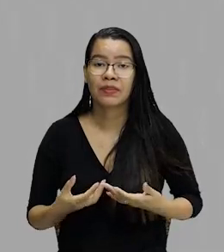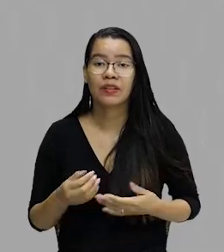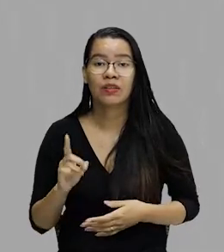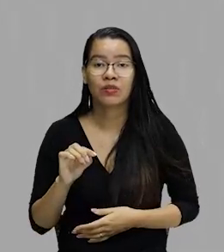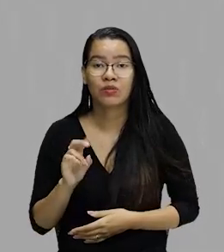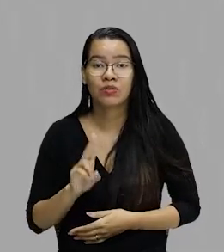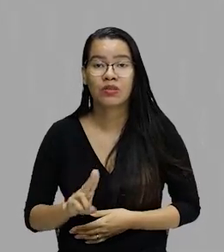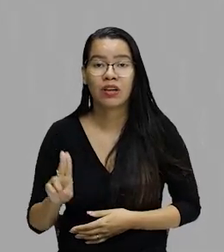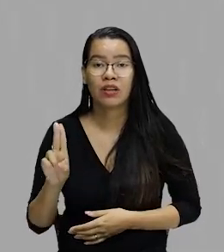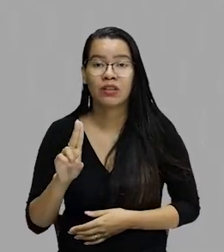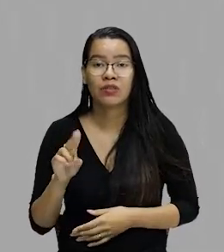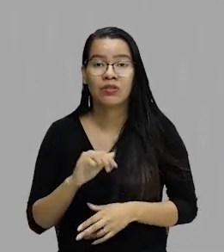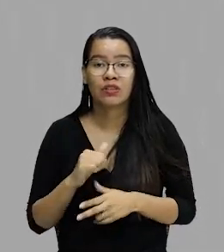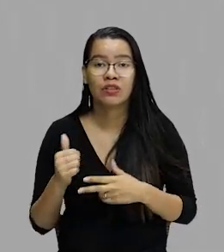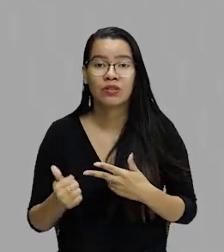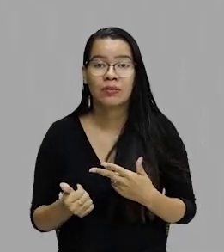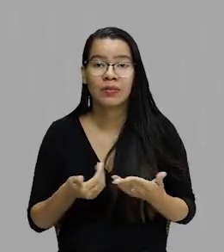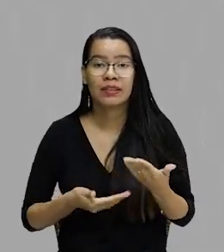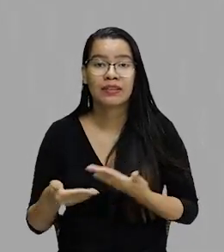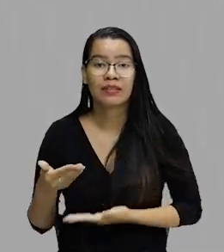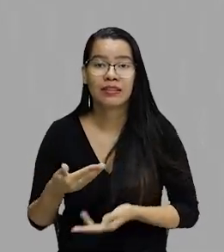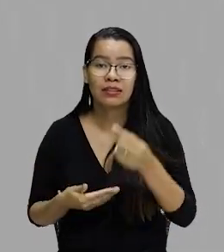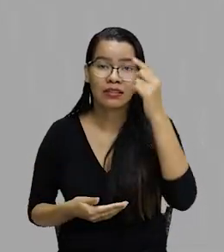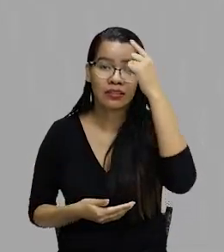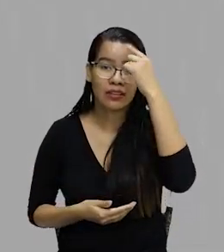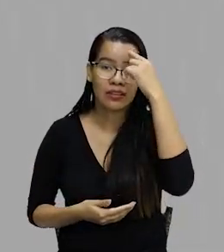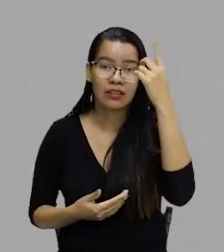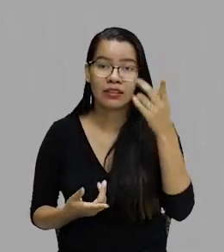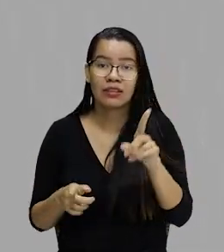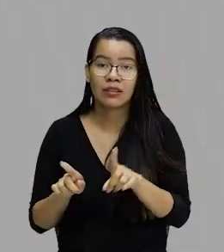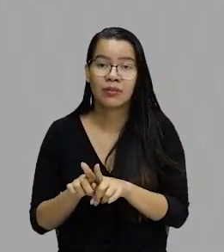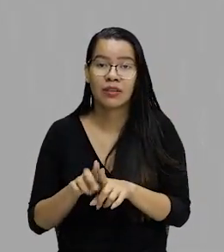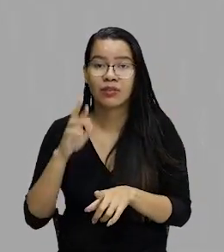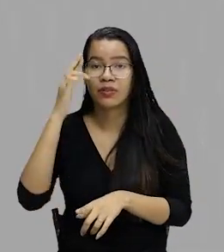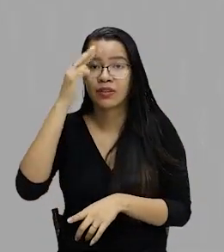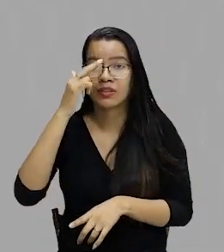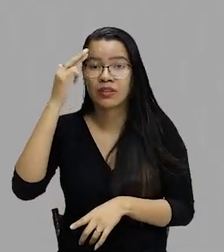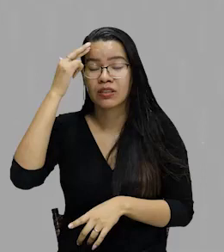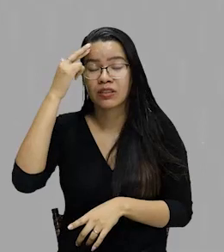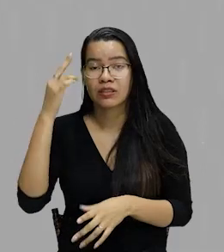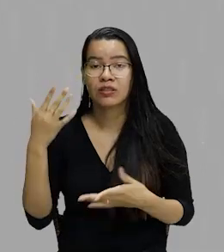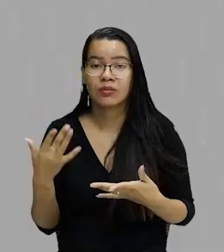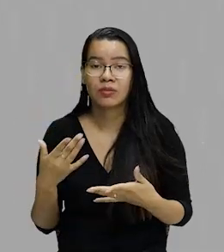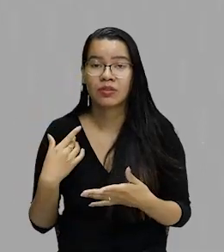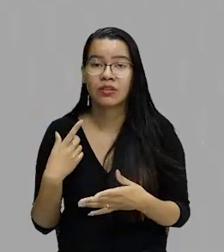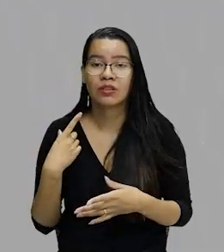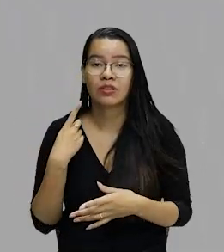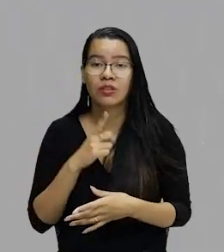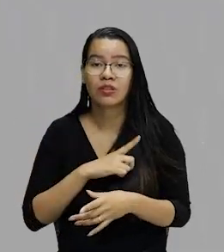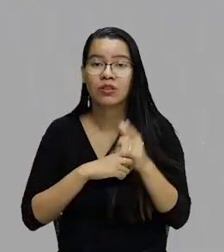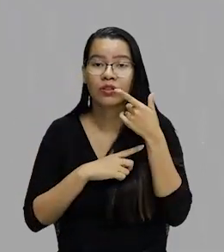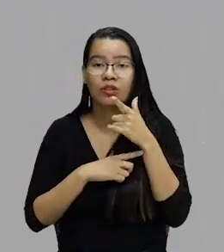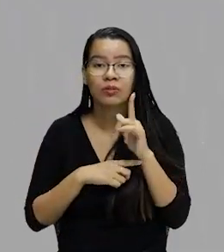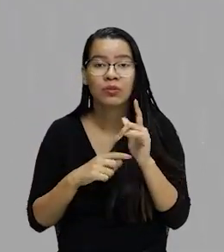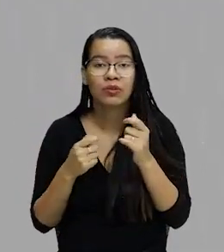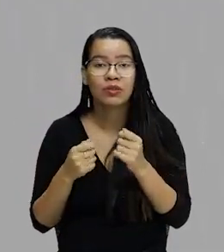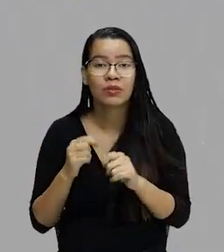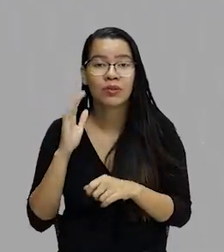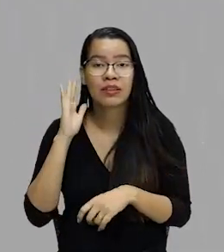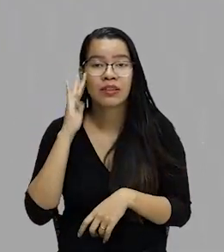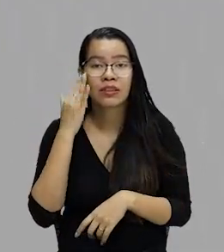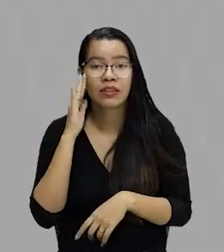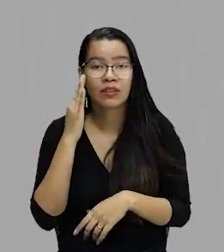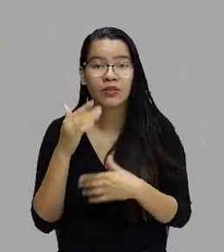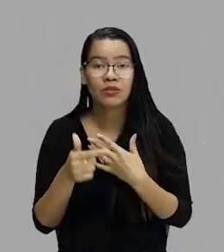também, claro, suscitarem reflexões e até mesmo aí grandes condições para que nós possamos entender o funcionamento